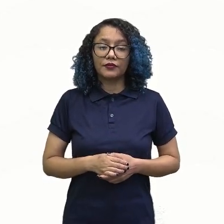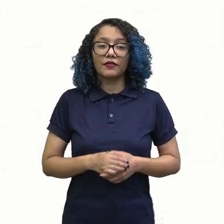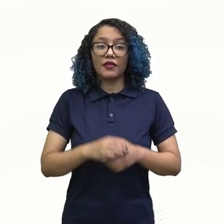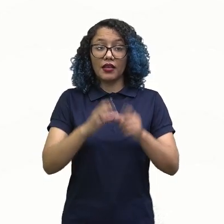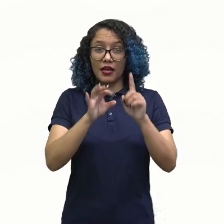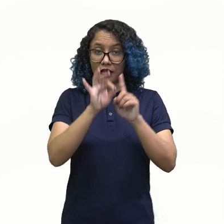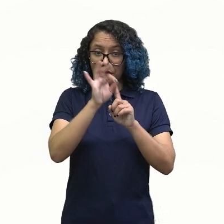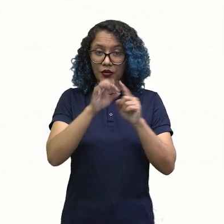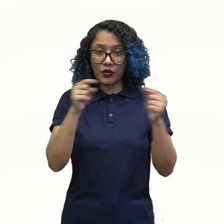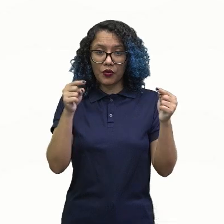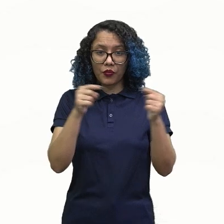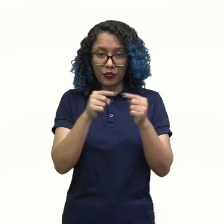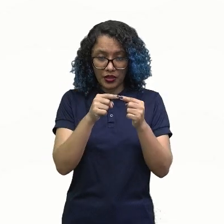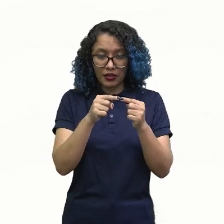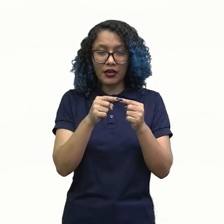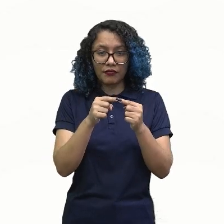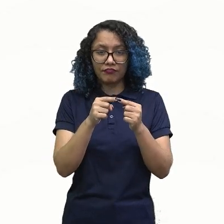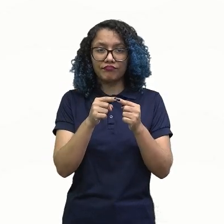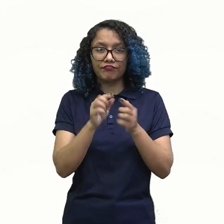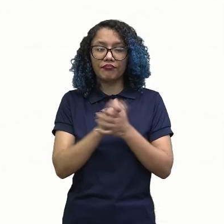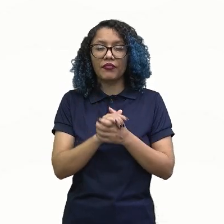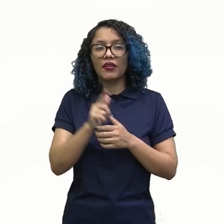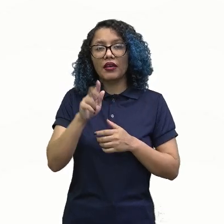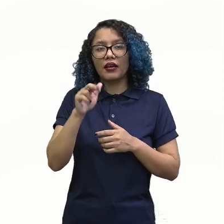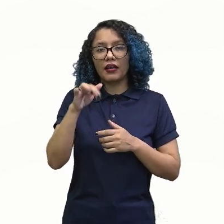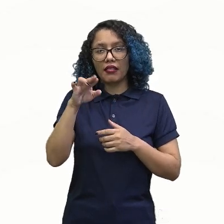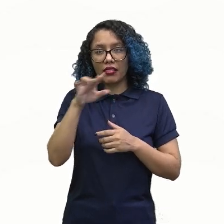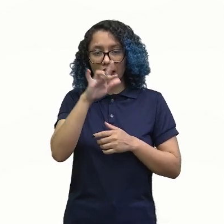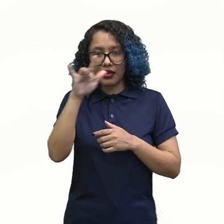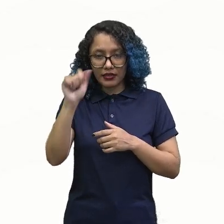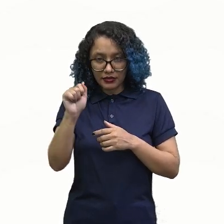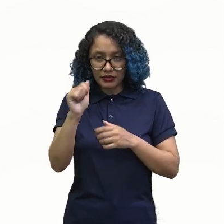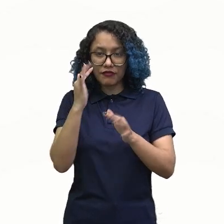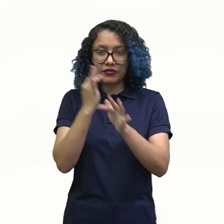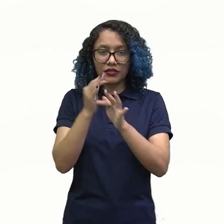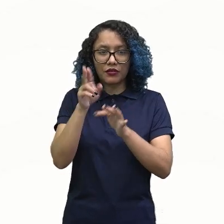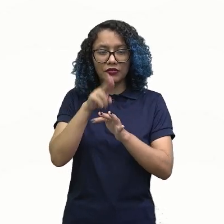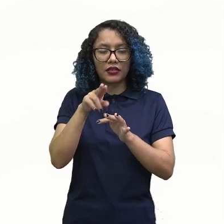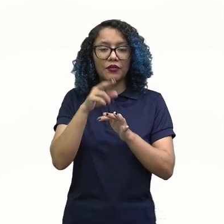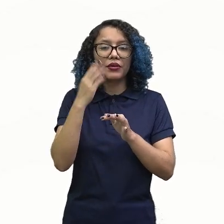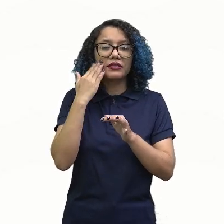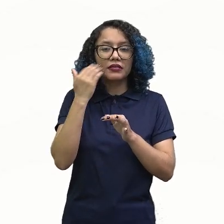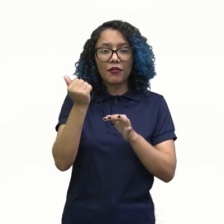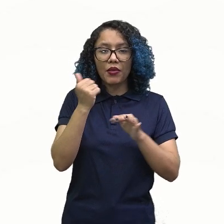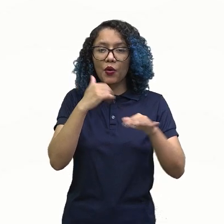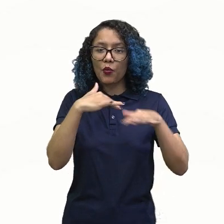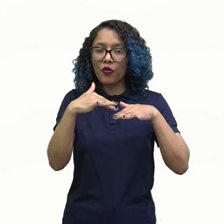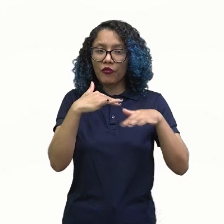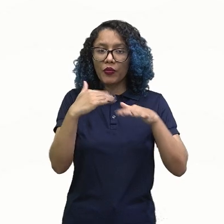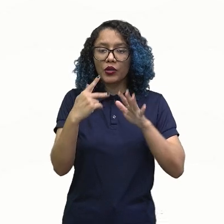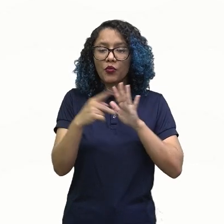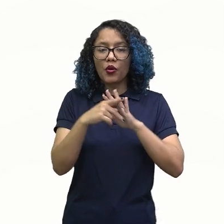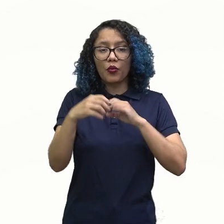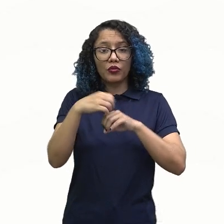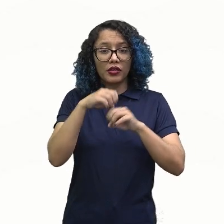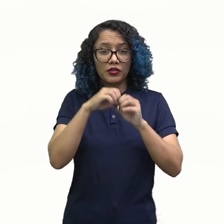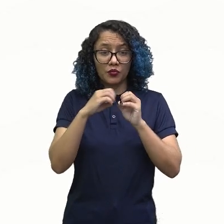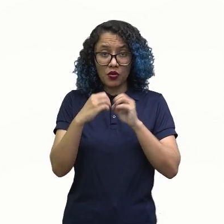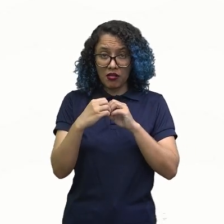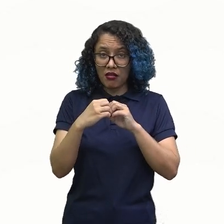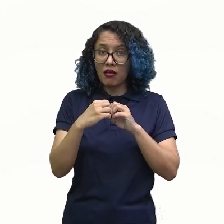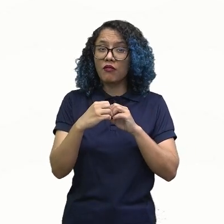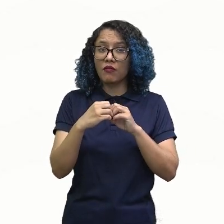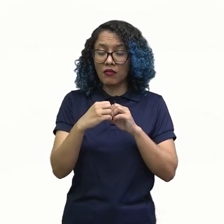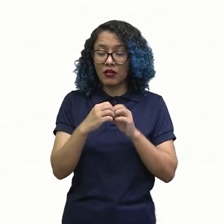grandeza física utilizada para medir o grau de agitação das moléculas ou partículas. Claro que, ao